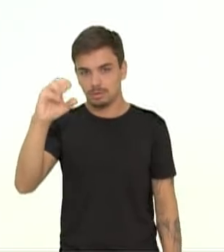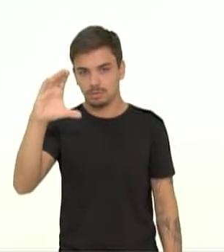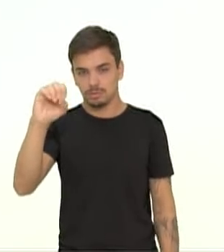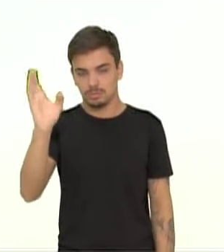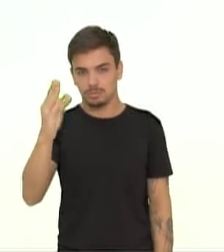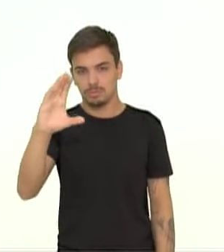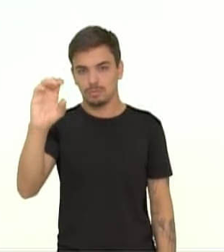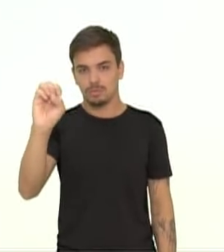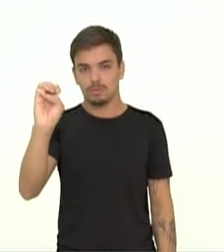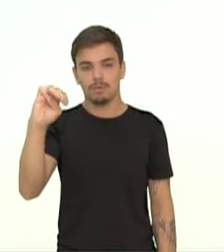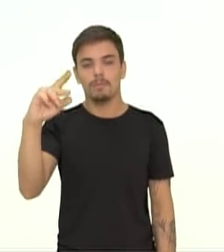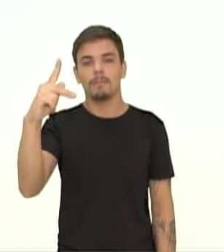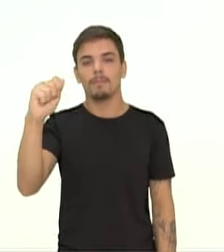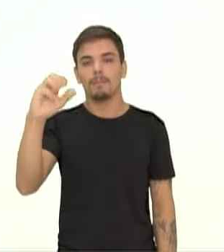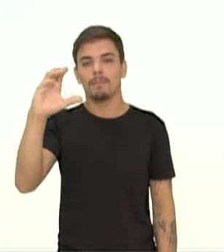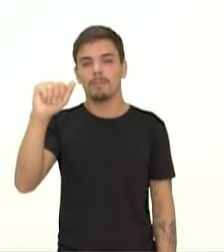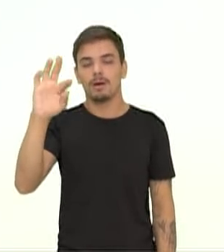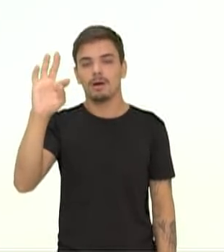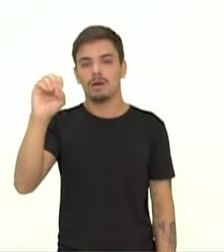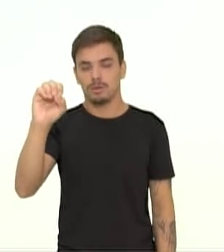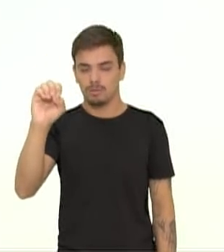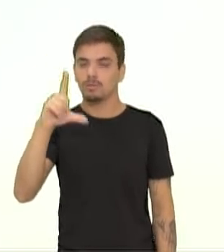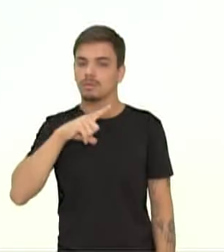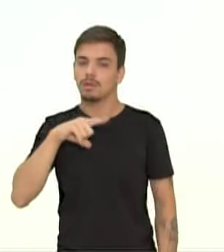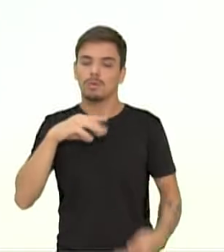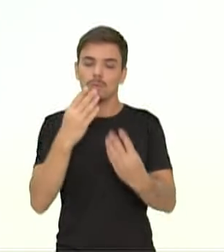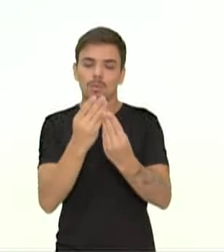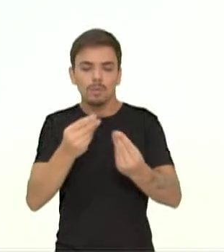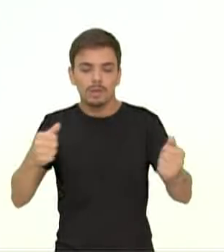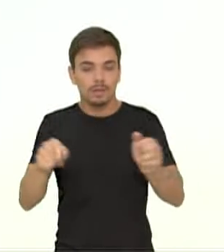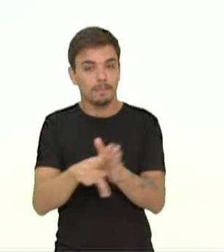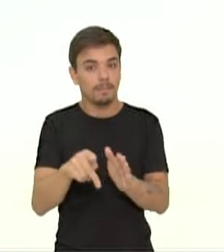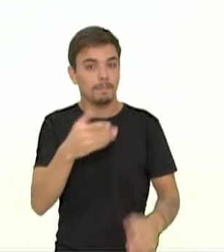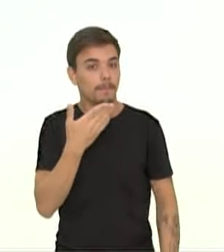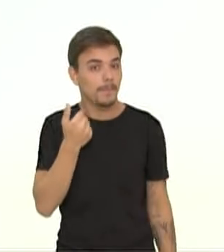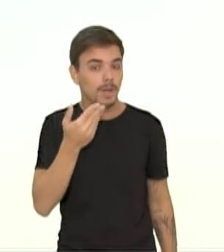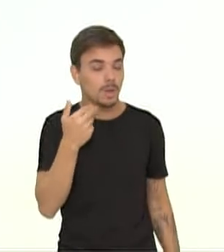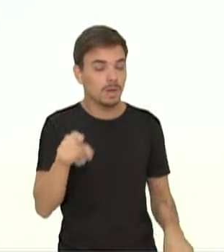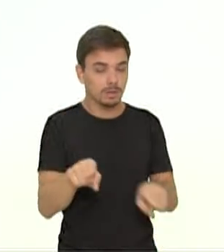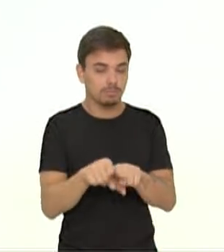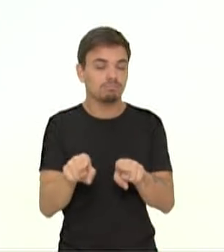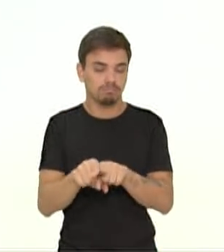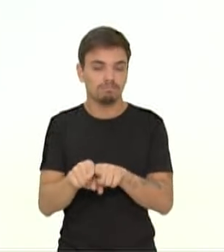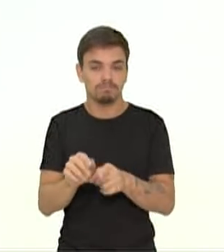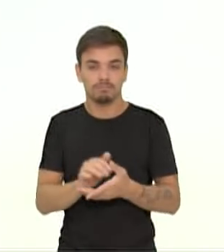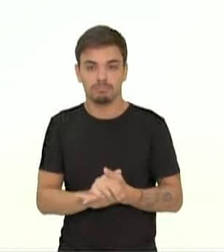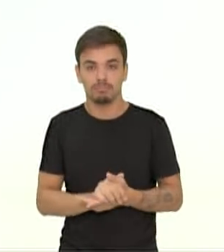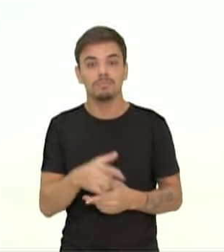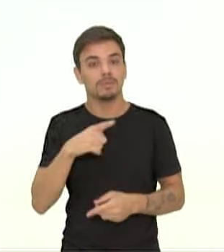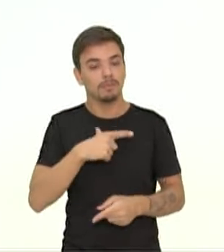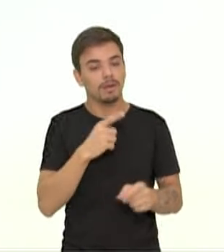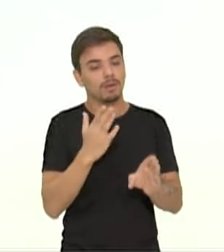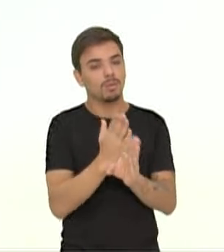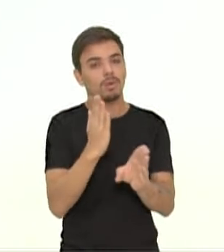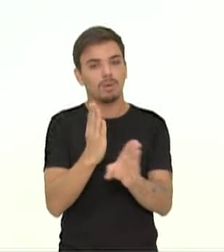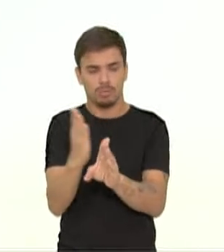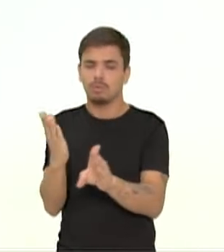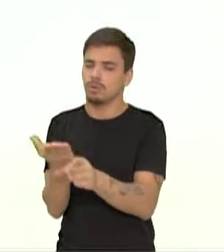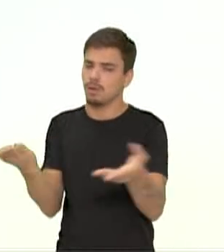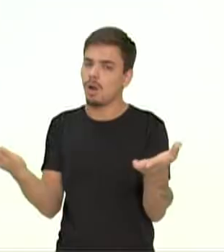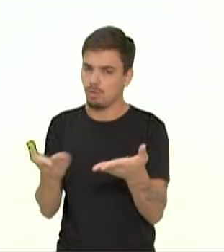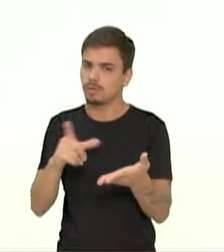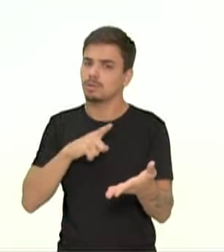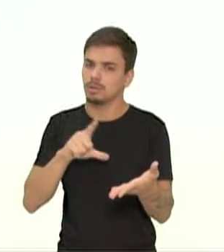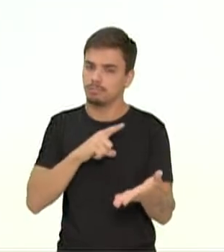qualidade superior à dos discos analógicos e das fitas magnéticas. Apesar de ainda encontrarmos no